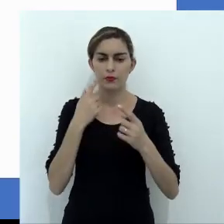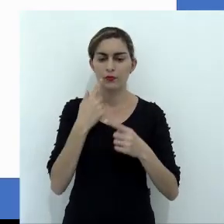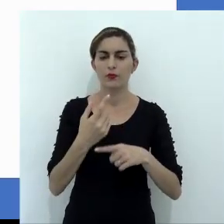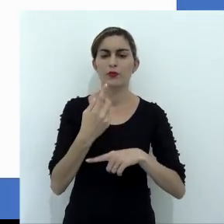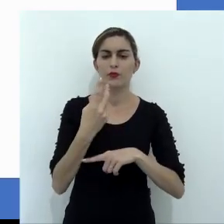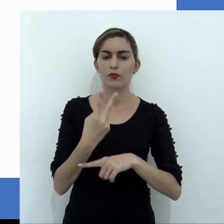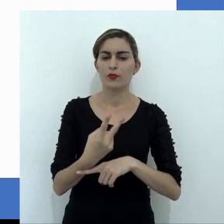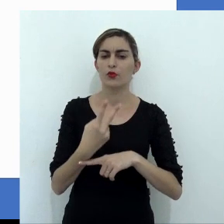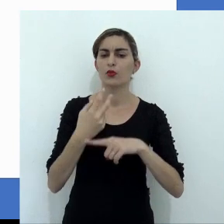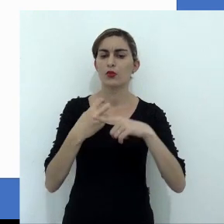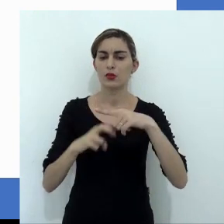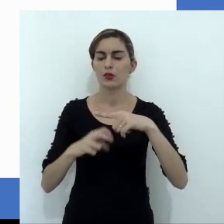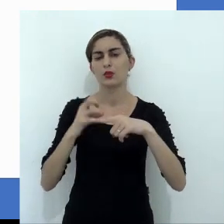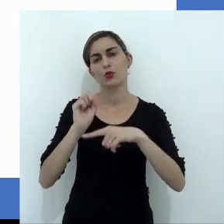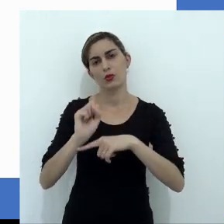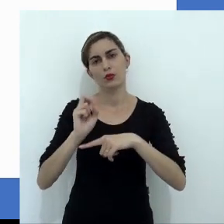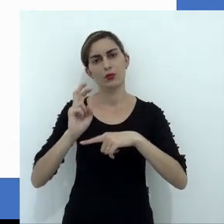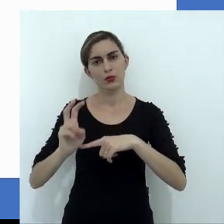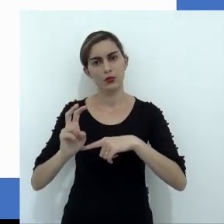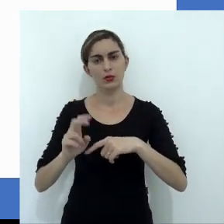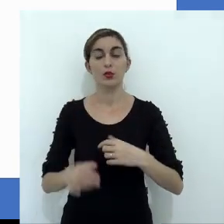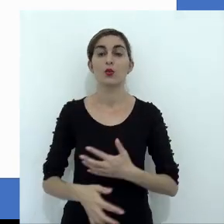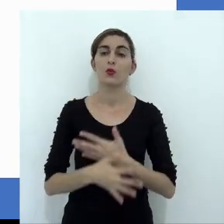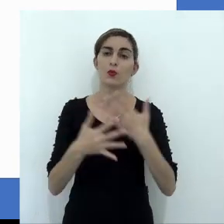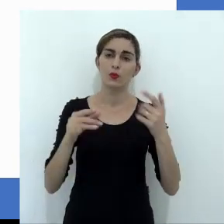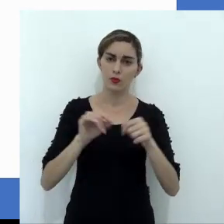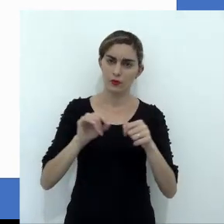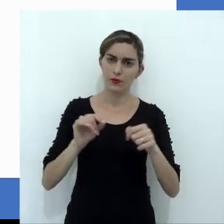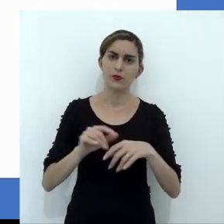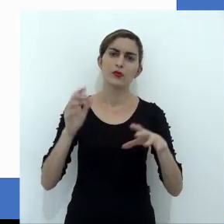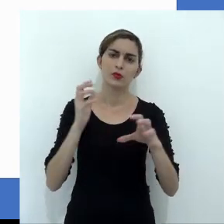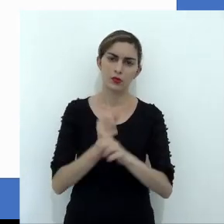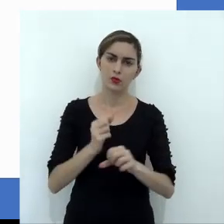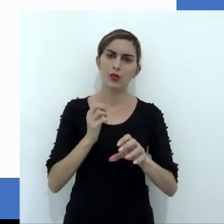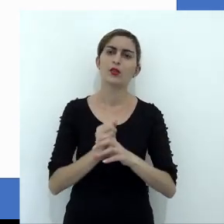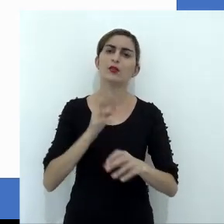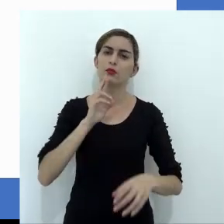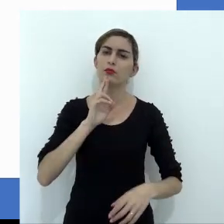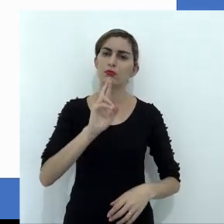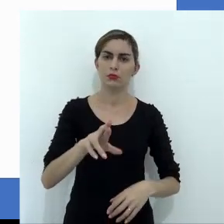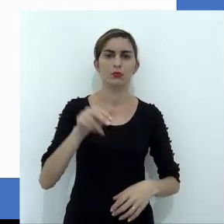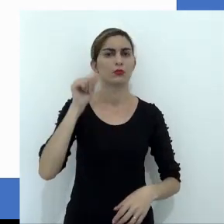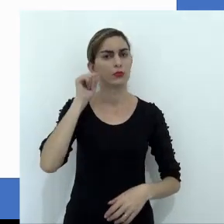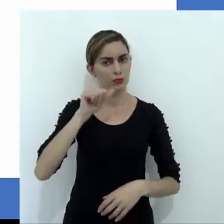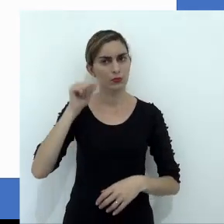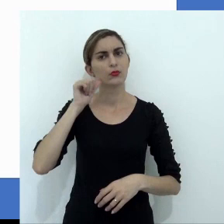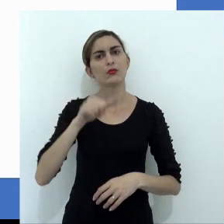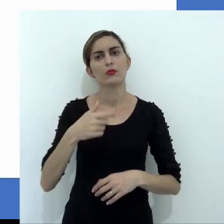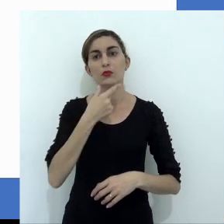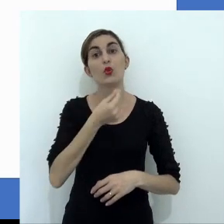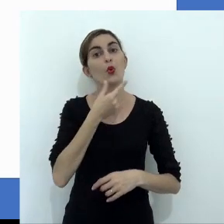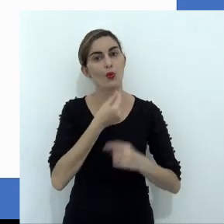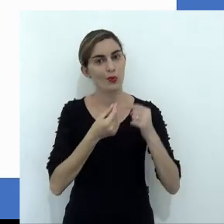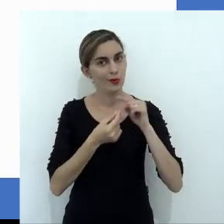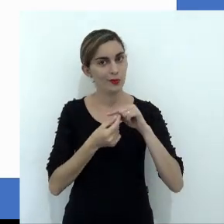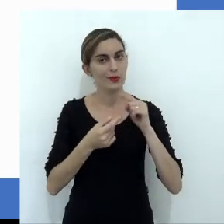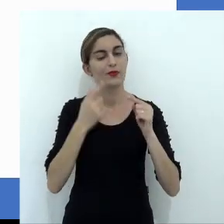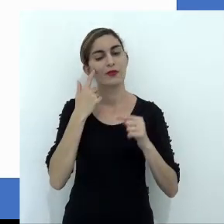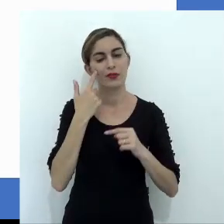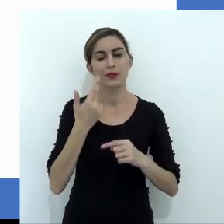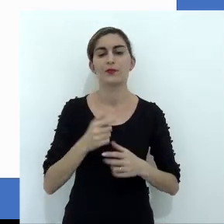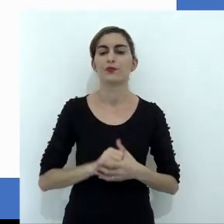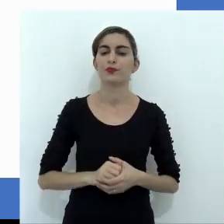o quê? 2/5 de 85. Quando a gente fizer esse cálculo, a gente vai ter a quantidade de quê? A quantidade de homens. Mas vamos